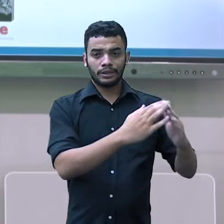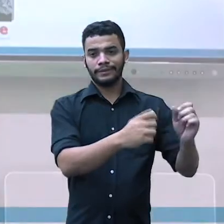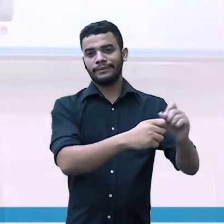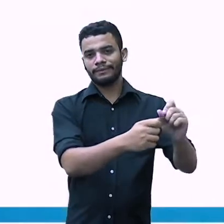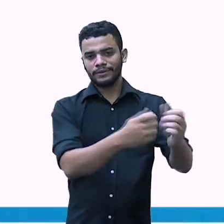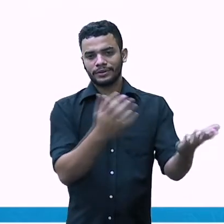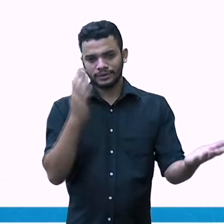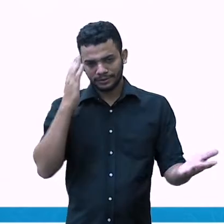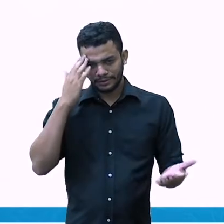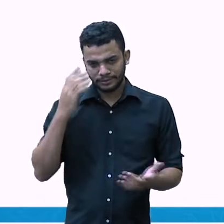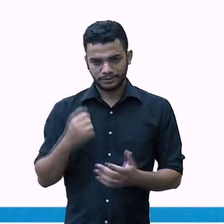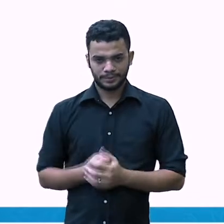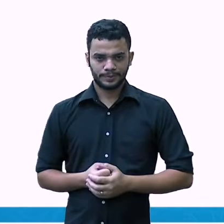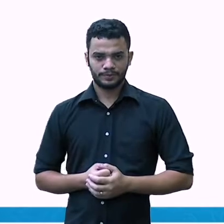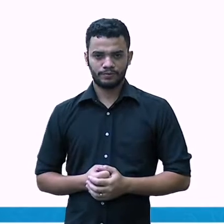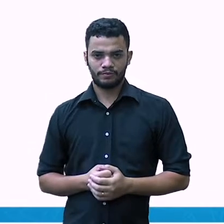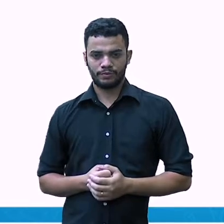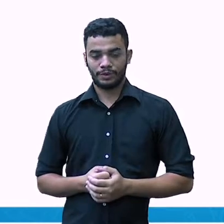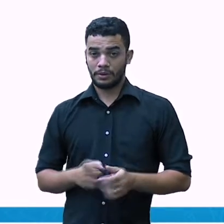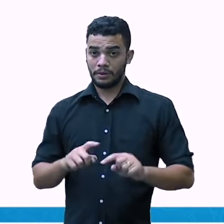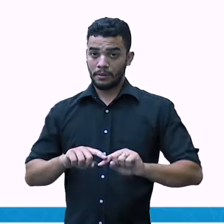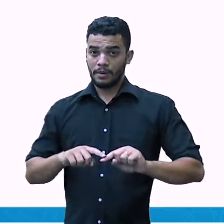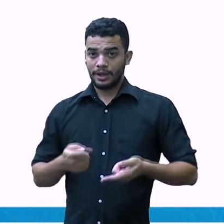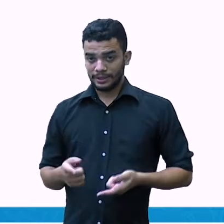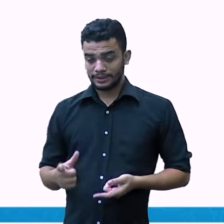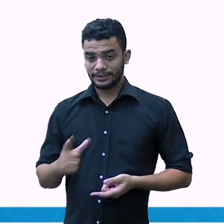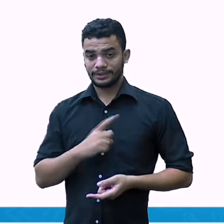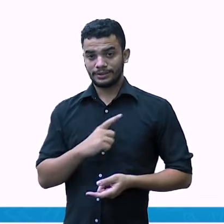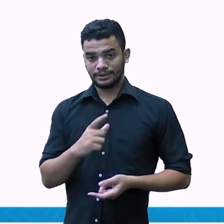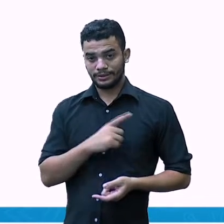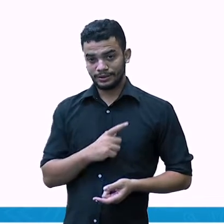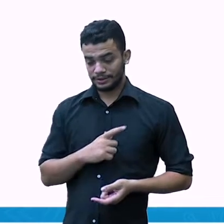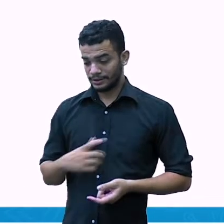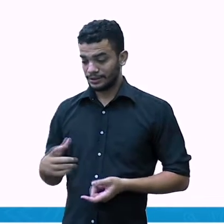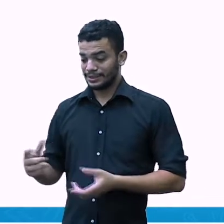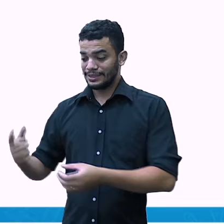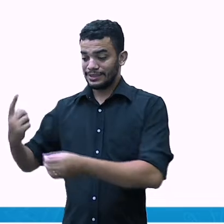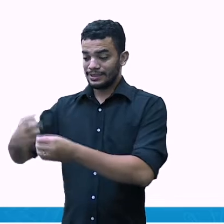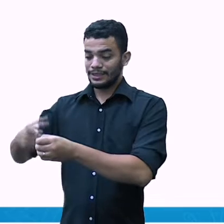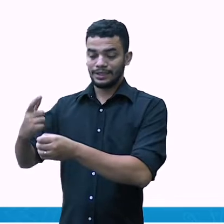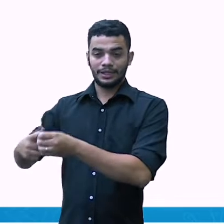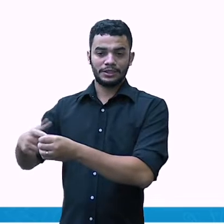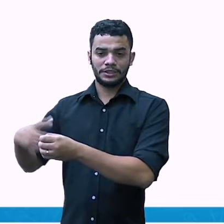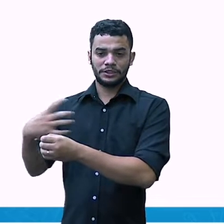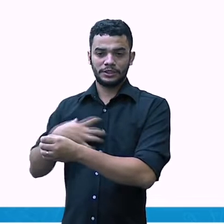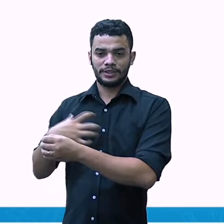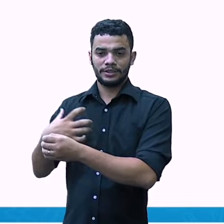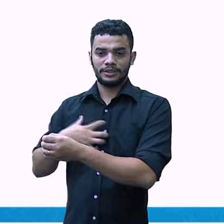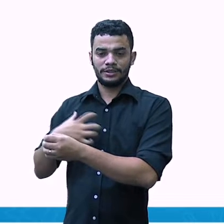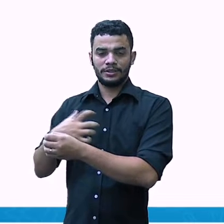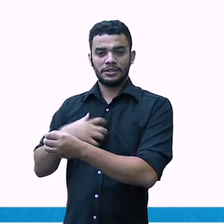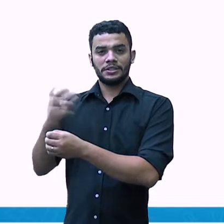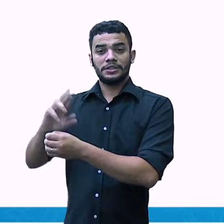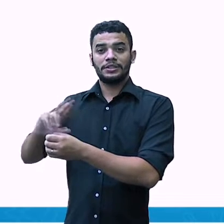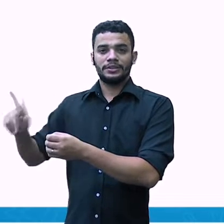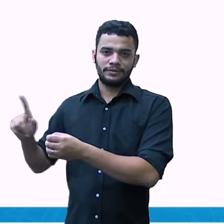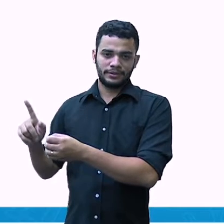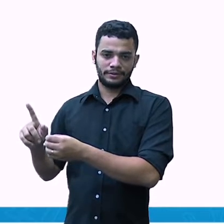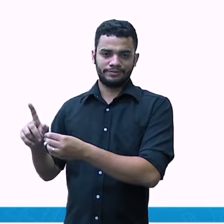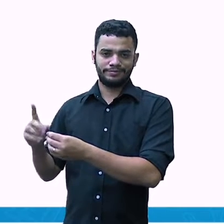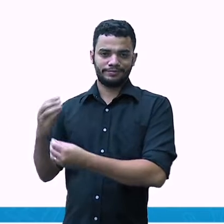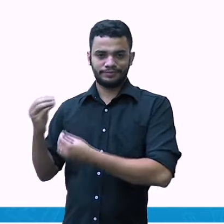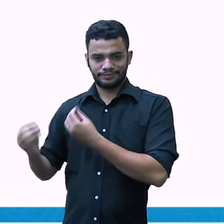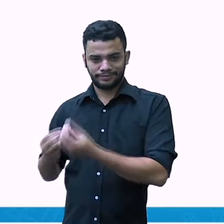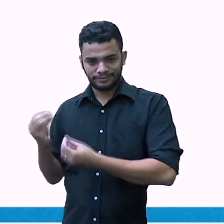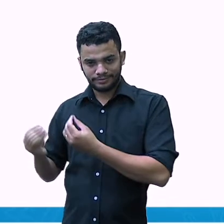Outras cidades são cidades planejadas. É o que ocorre quando existe um projeto